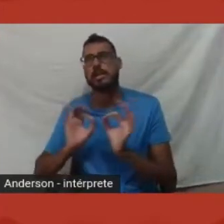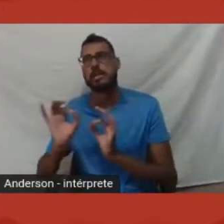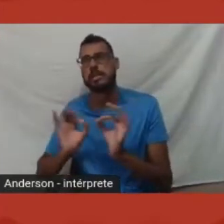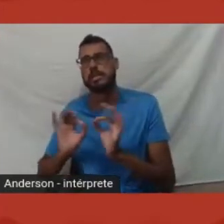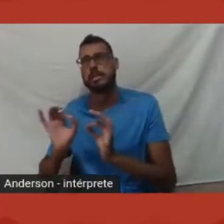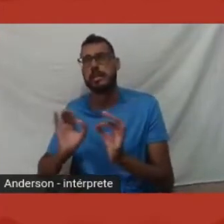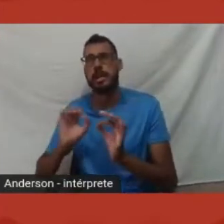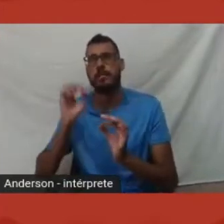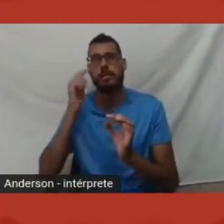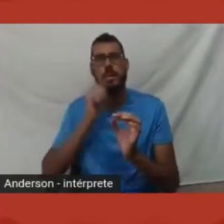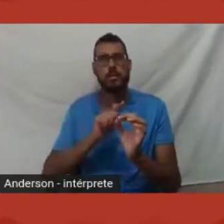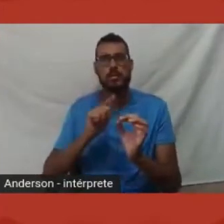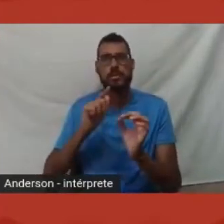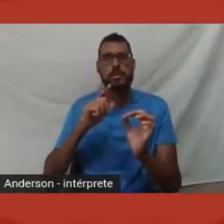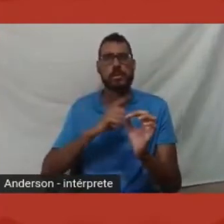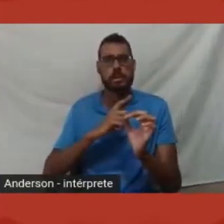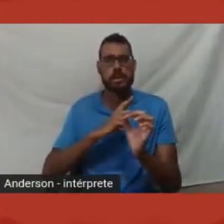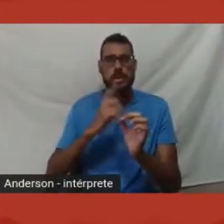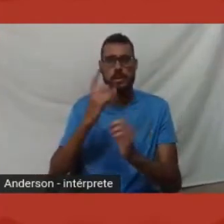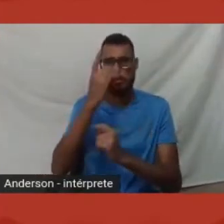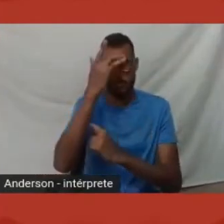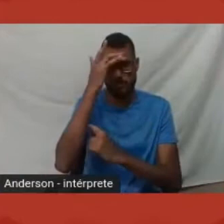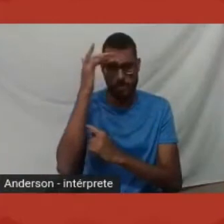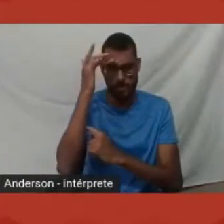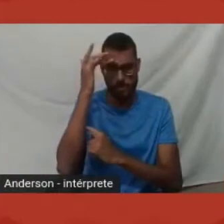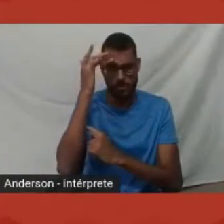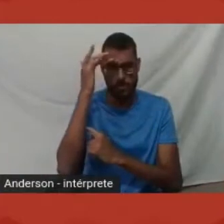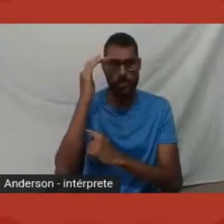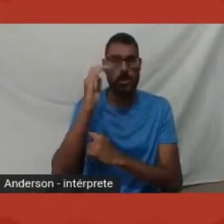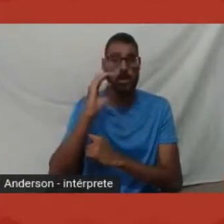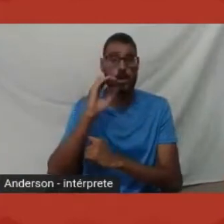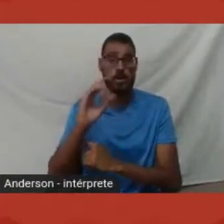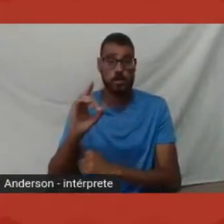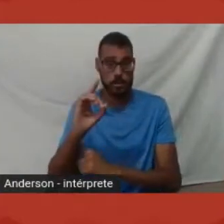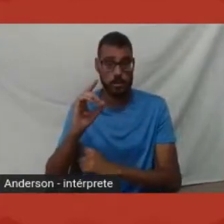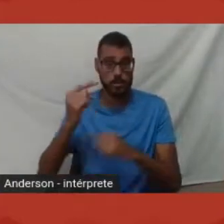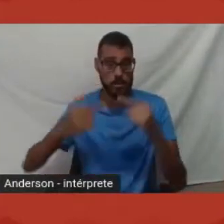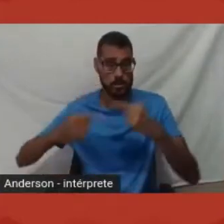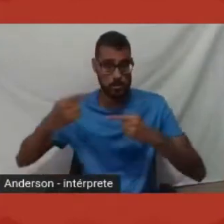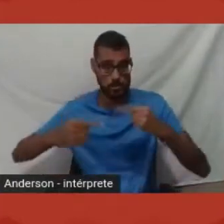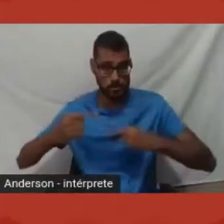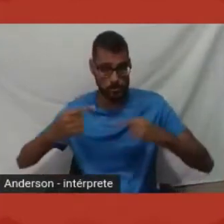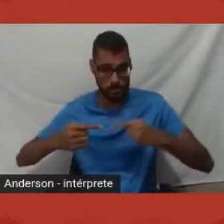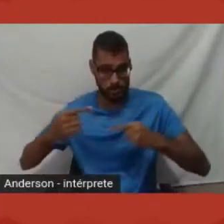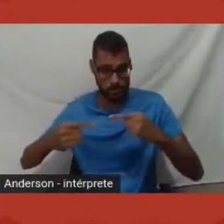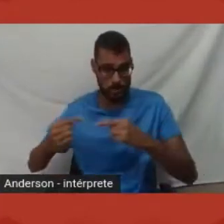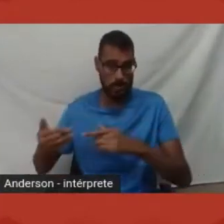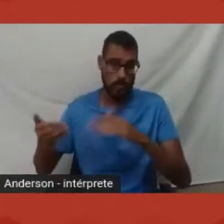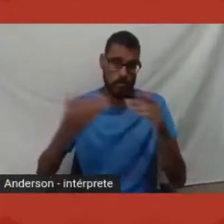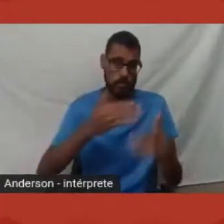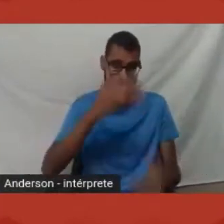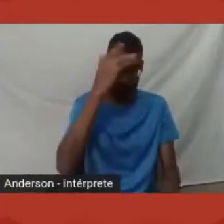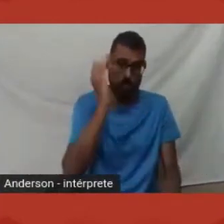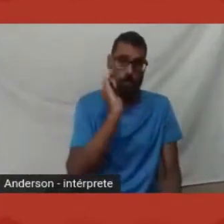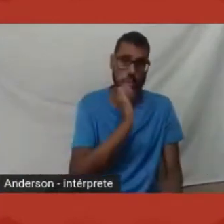para ter uma pessoa que seria o coordenador da discussão, né, e outro que seria o relator,